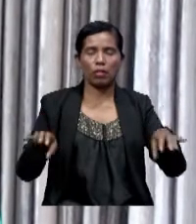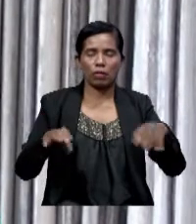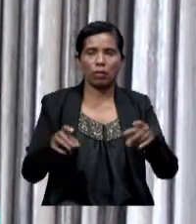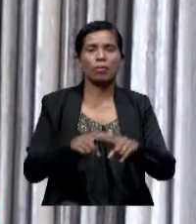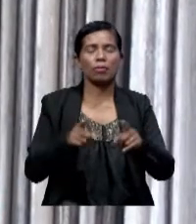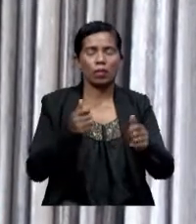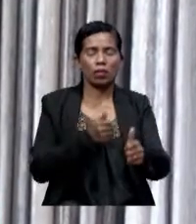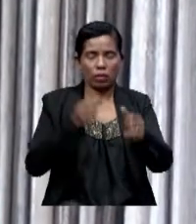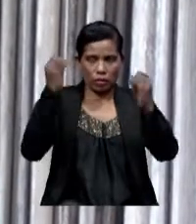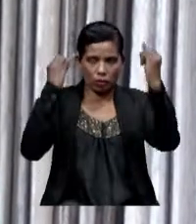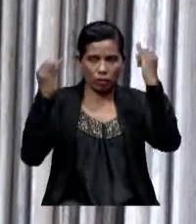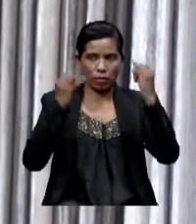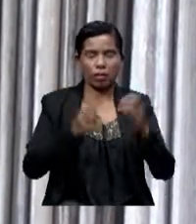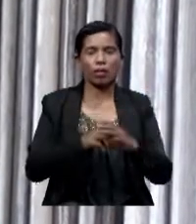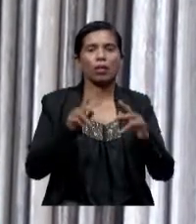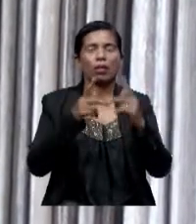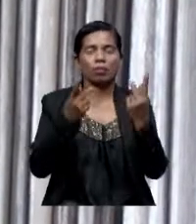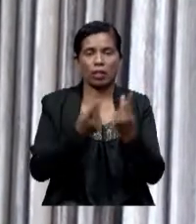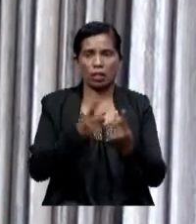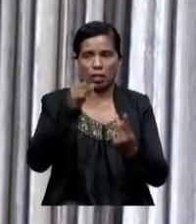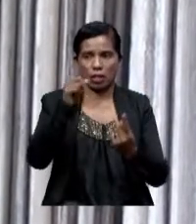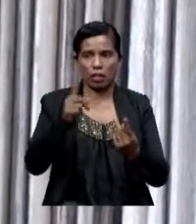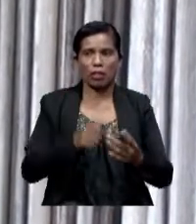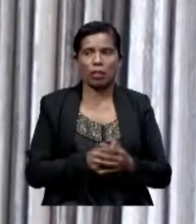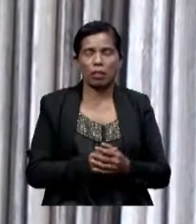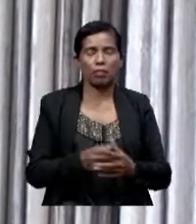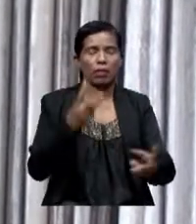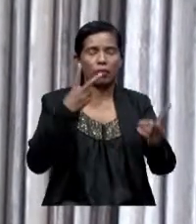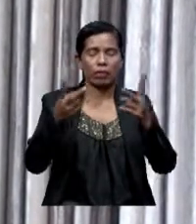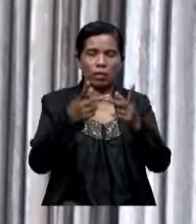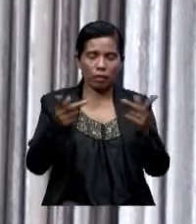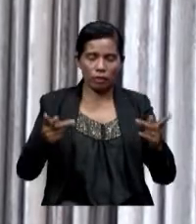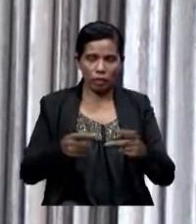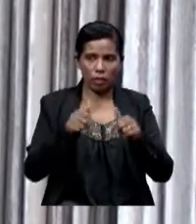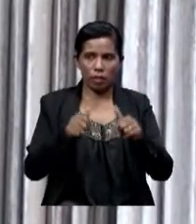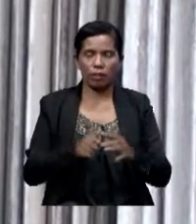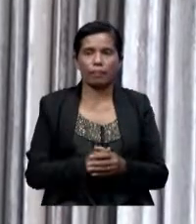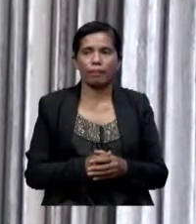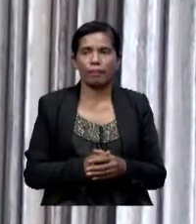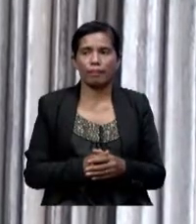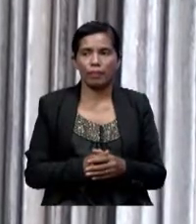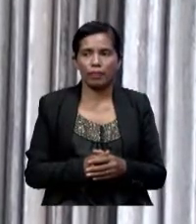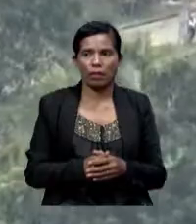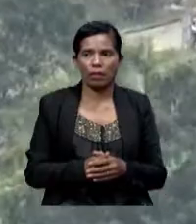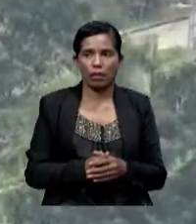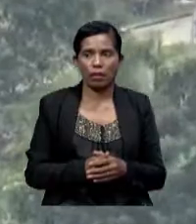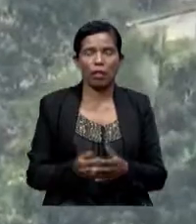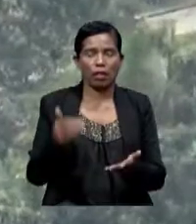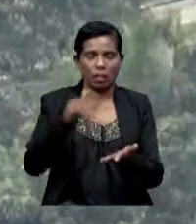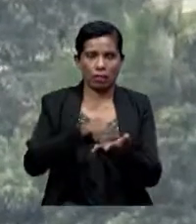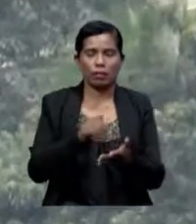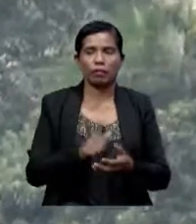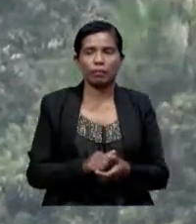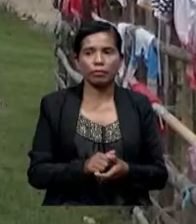información mas foi le dado que compañía ida de esa me visita parte de ne ne kerja que re retende